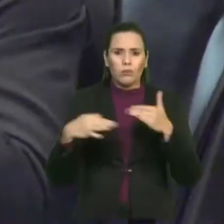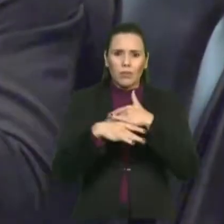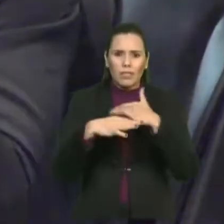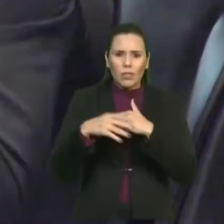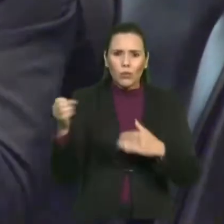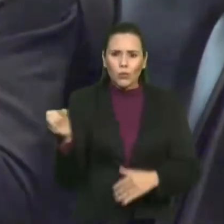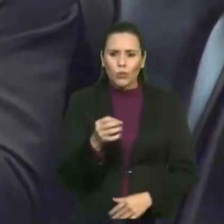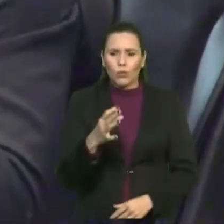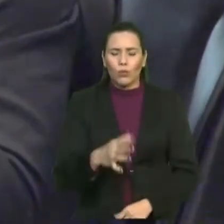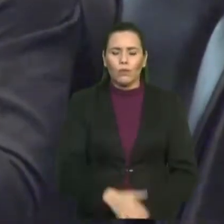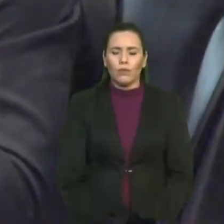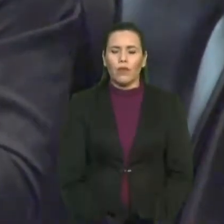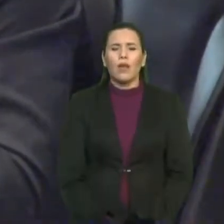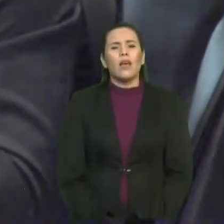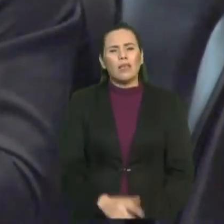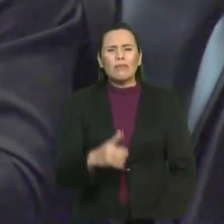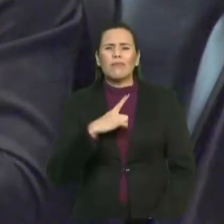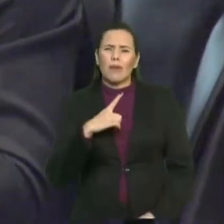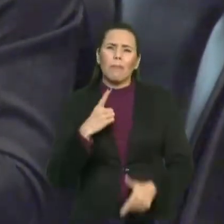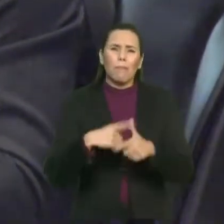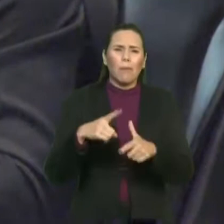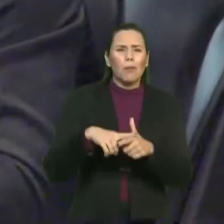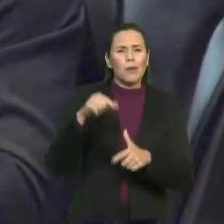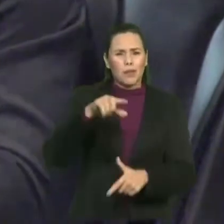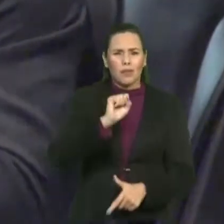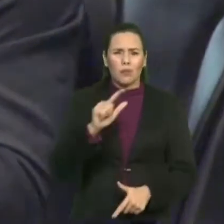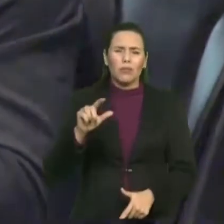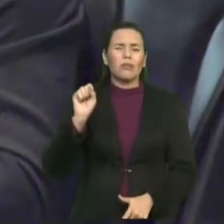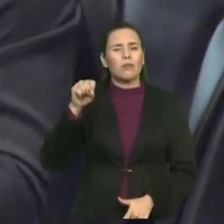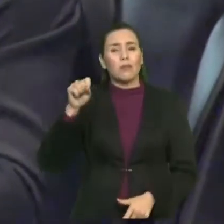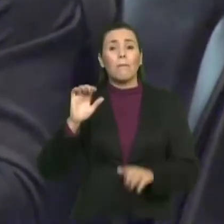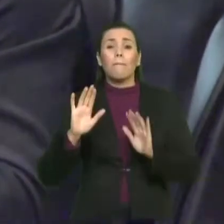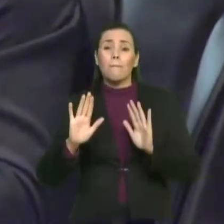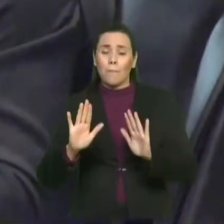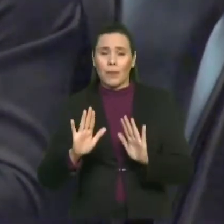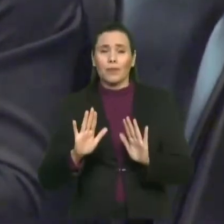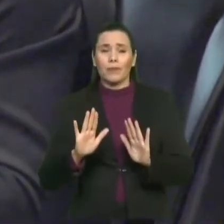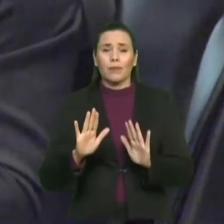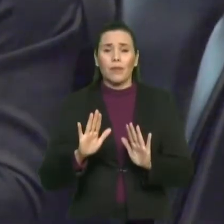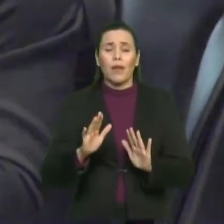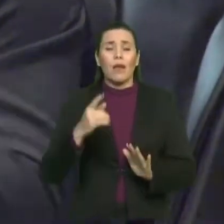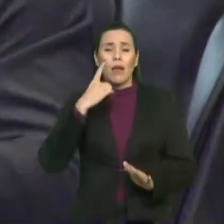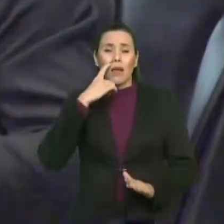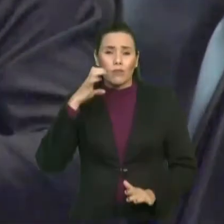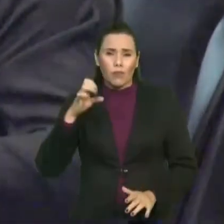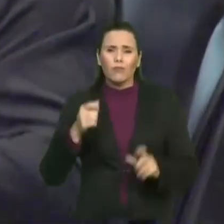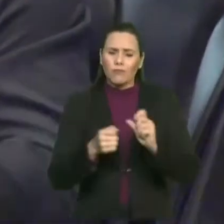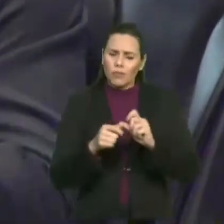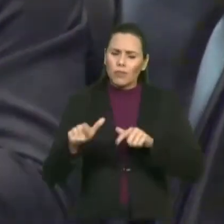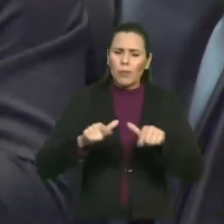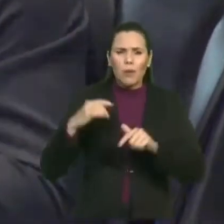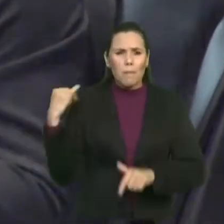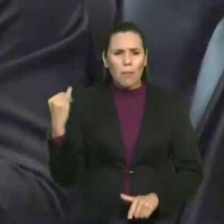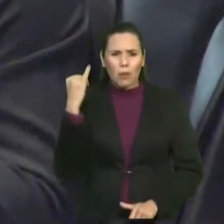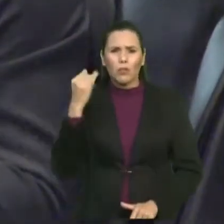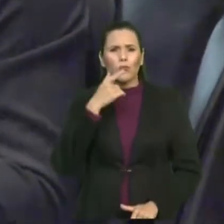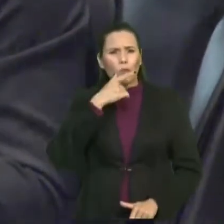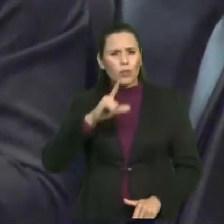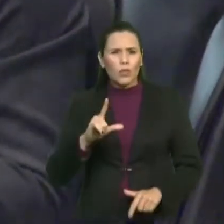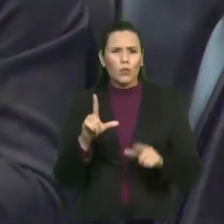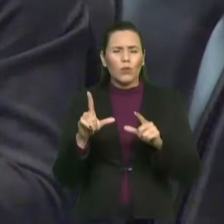contribuição importante para que pudesse melhorar a vida da população, né? Eu, inclusive, nessa última saída dele